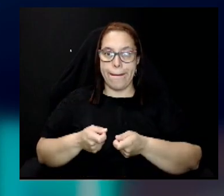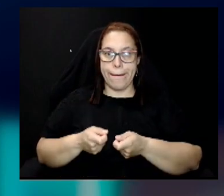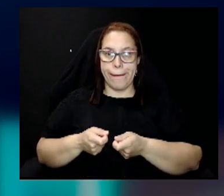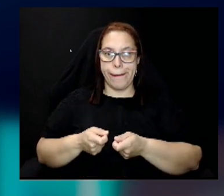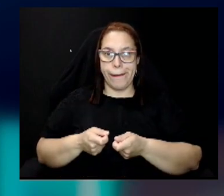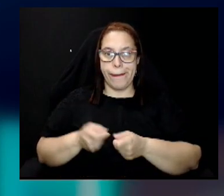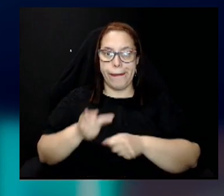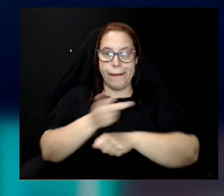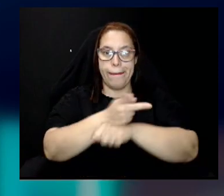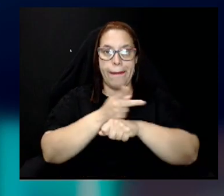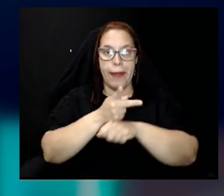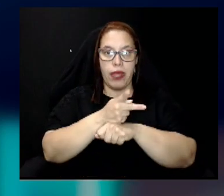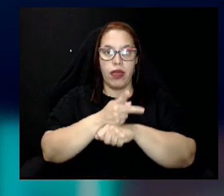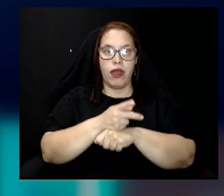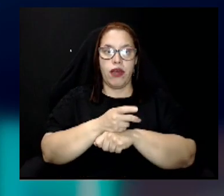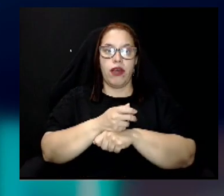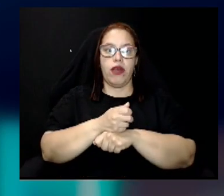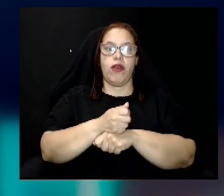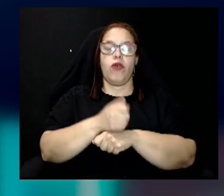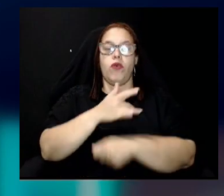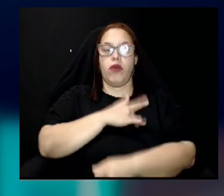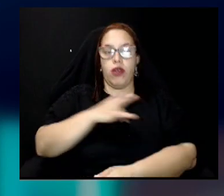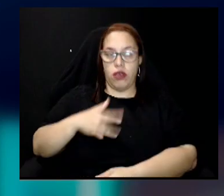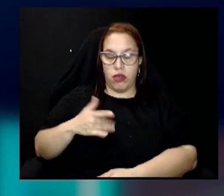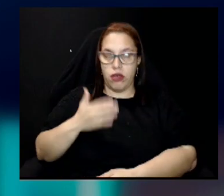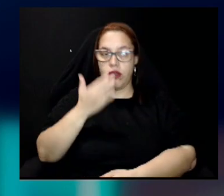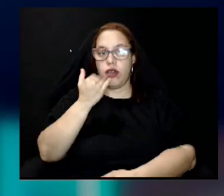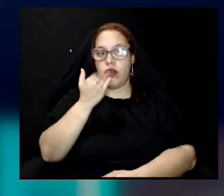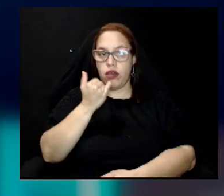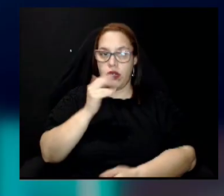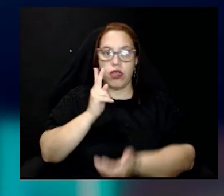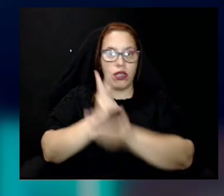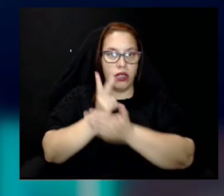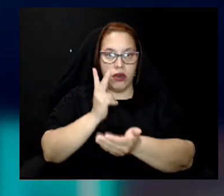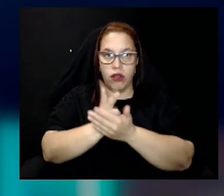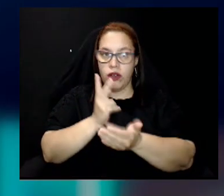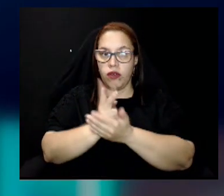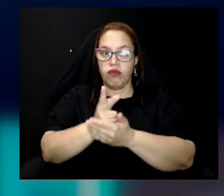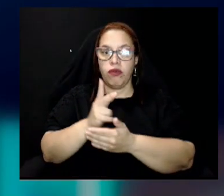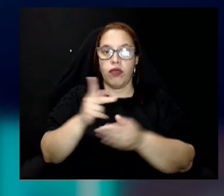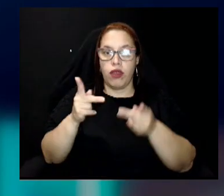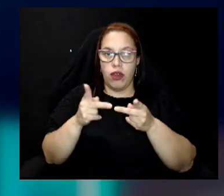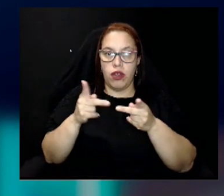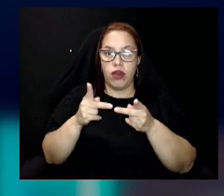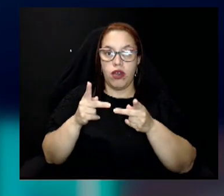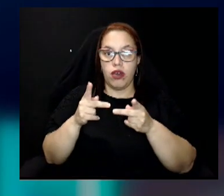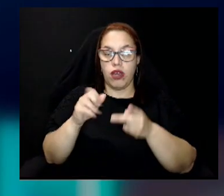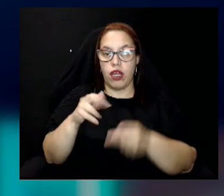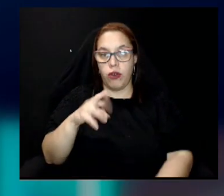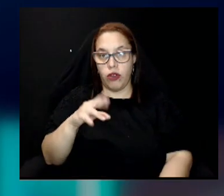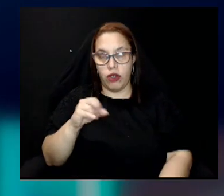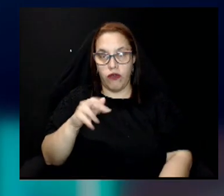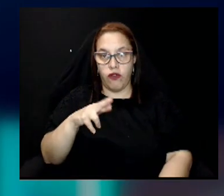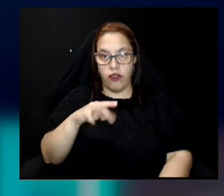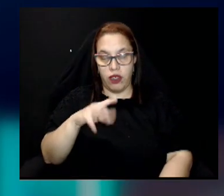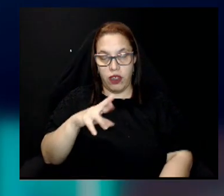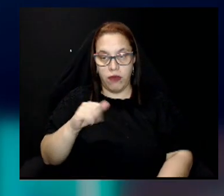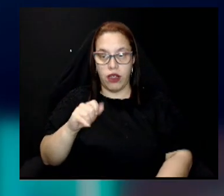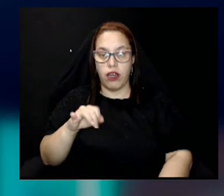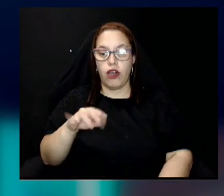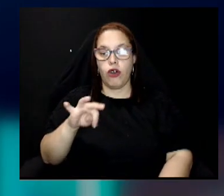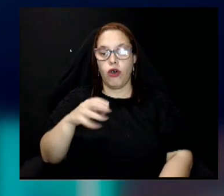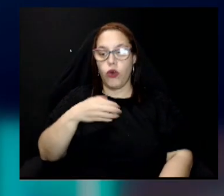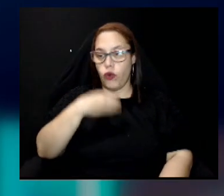dieta saudável, a gente tem sempre uma dieta com proteínas, carboidratos, fibras, frutas, fazer